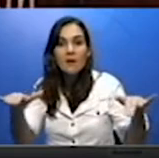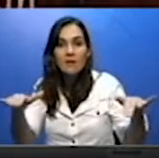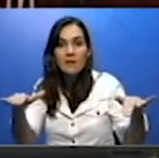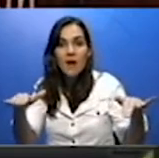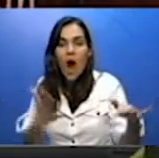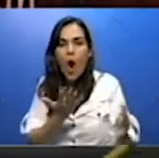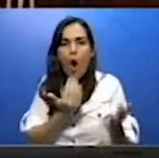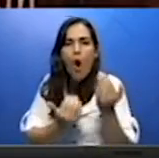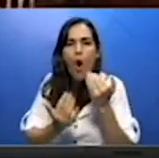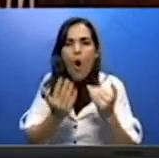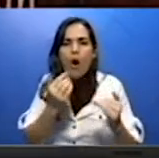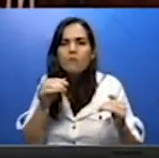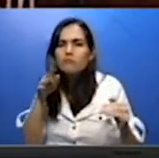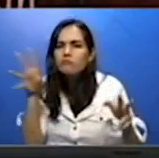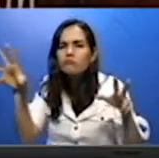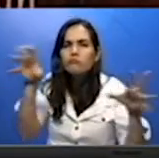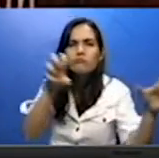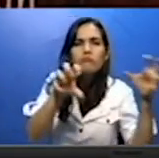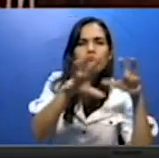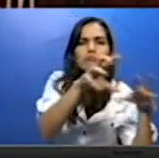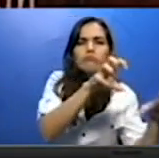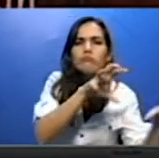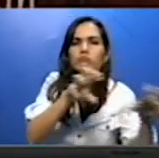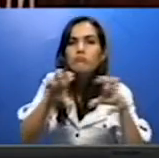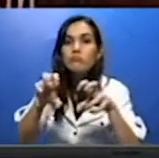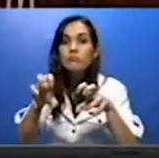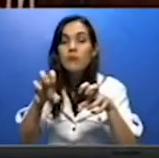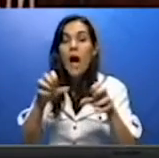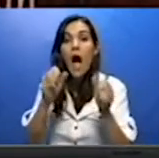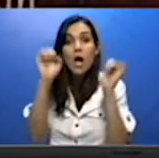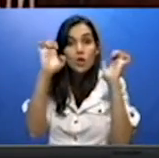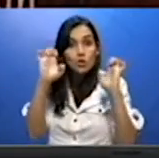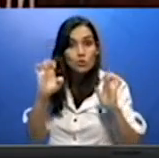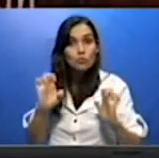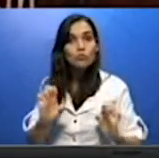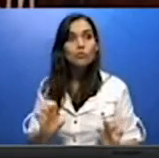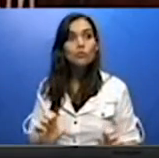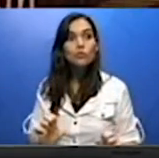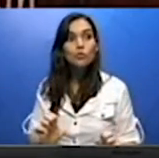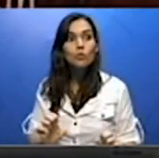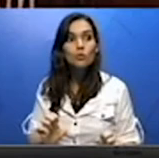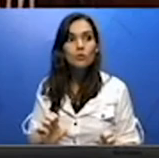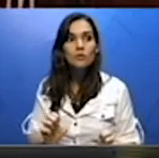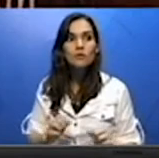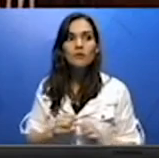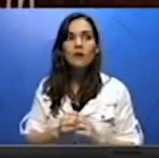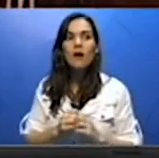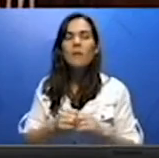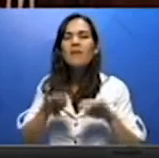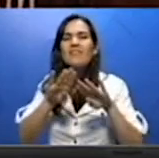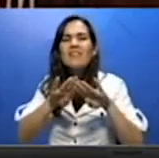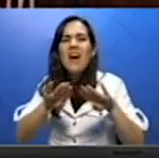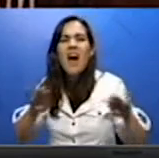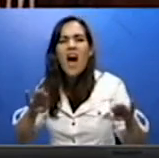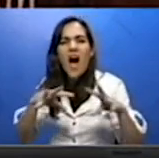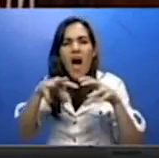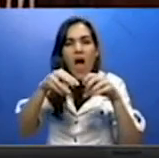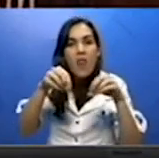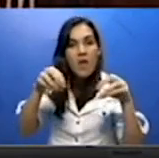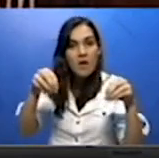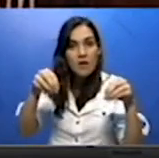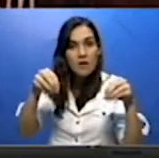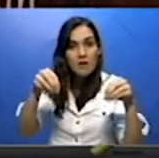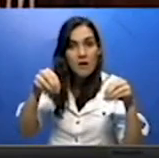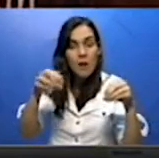presente nesse ambiente eles têm algumas estruturas chamadas de espirros esse estilo serve para separar areia e